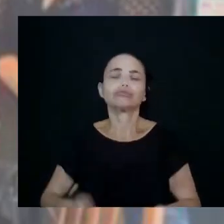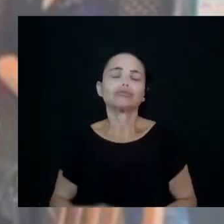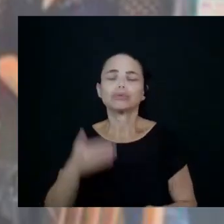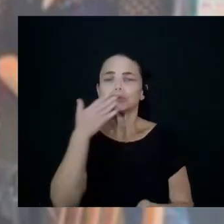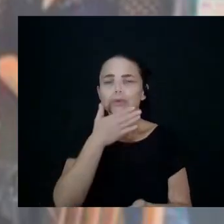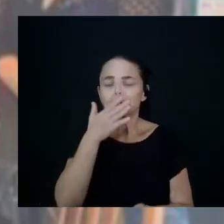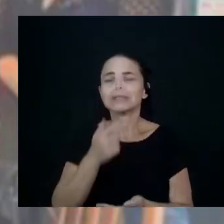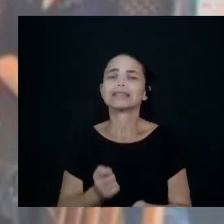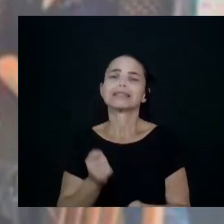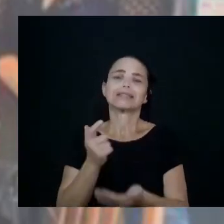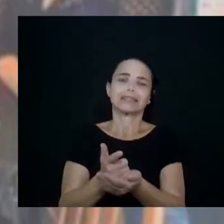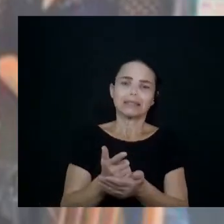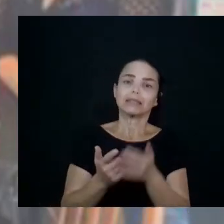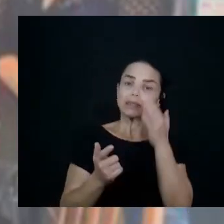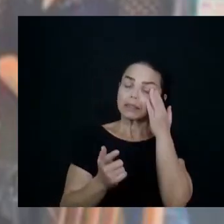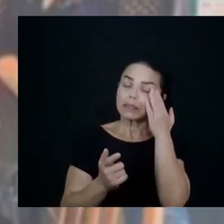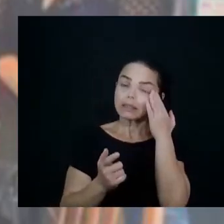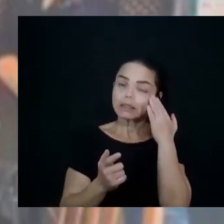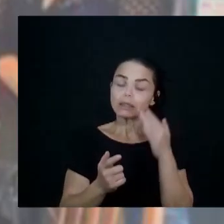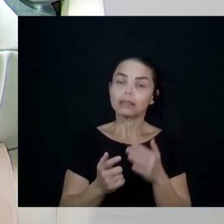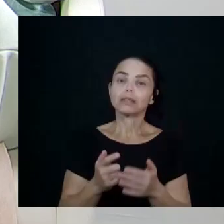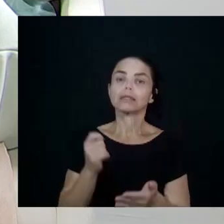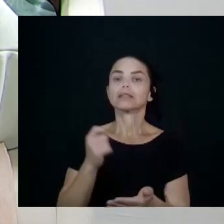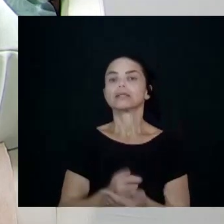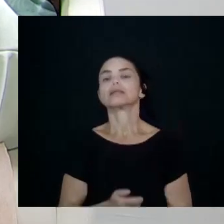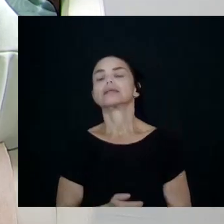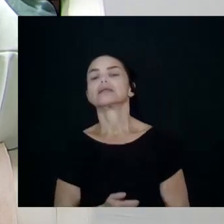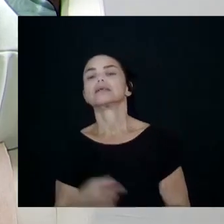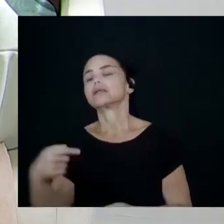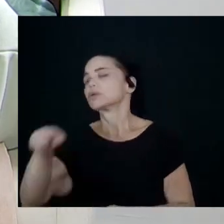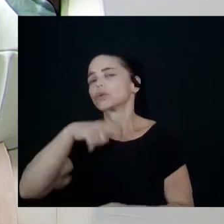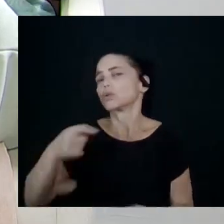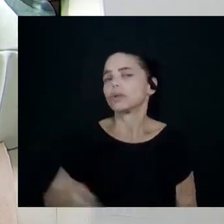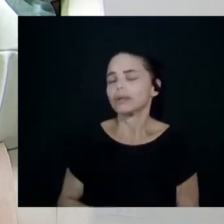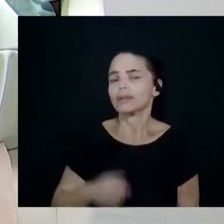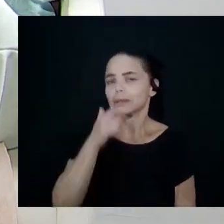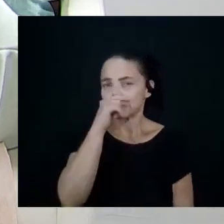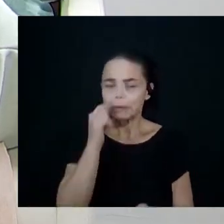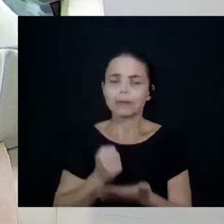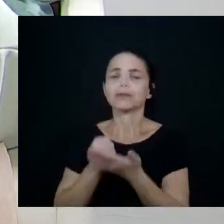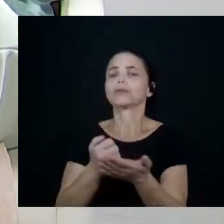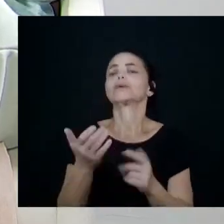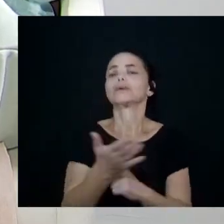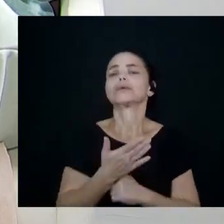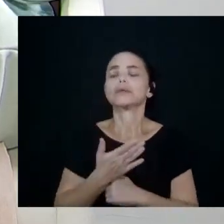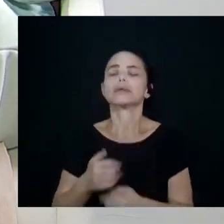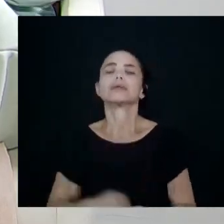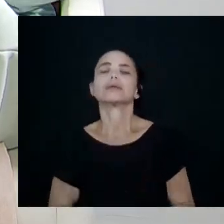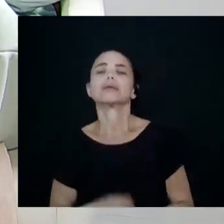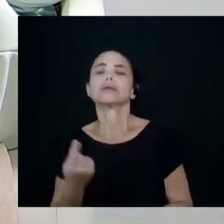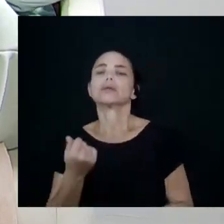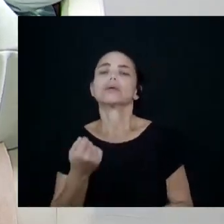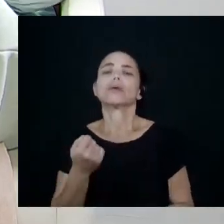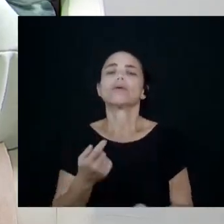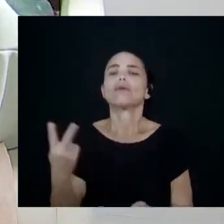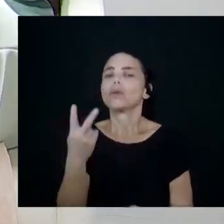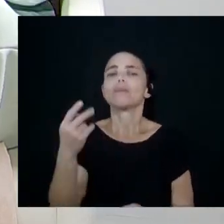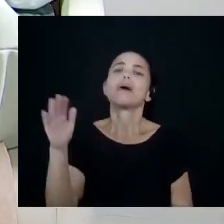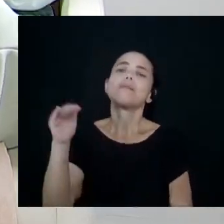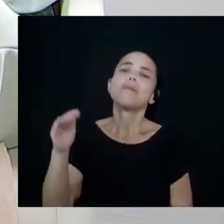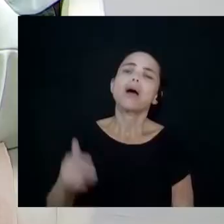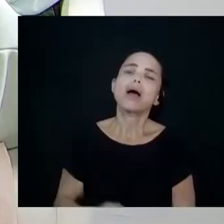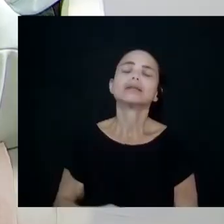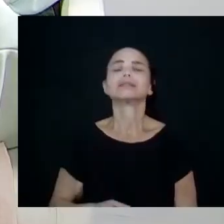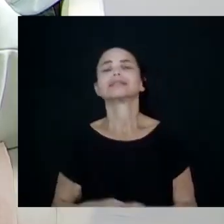grupo compra essa demanda entre nós, a gente faz uma ajuda ali e tal, um preço mais acessível